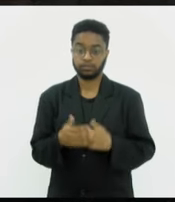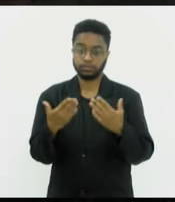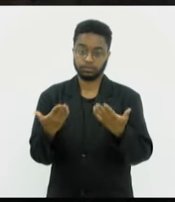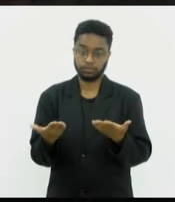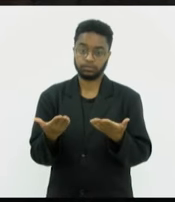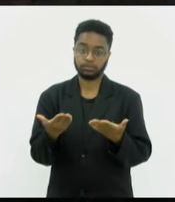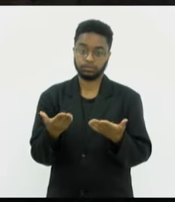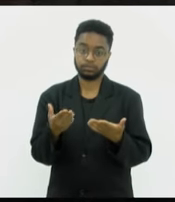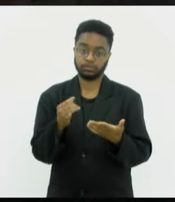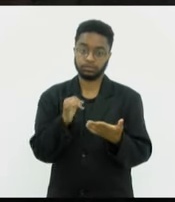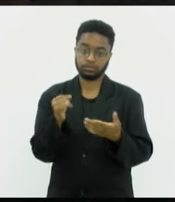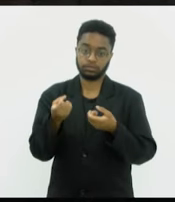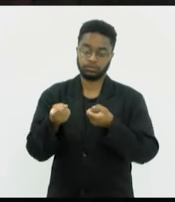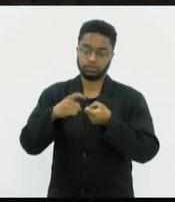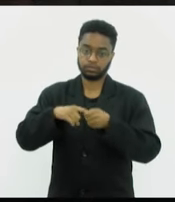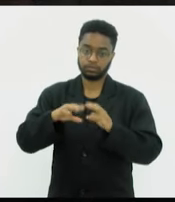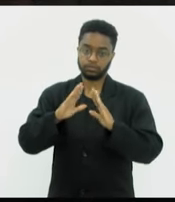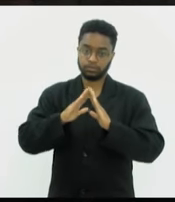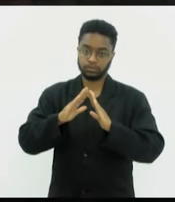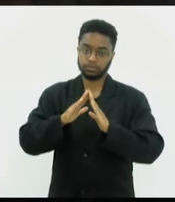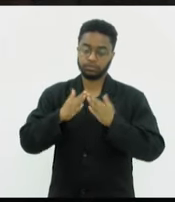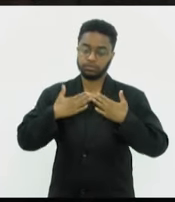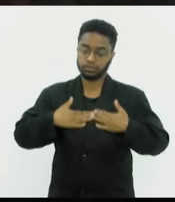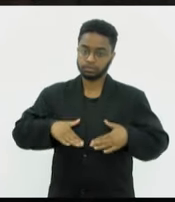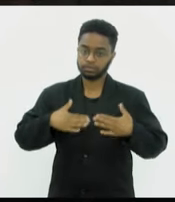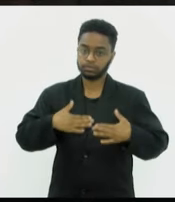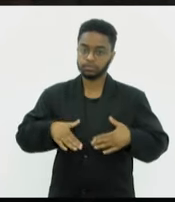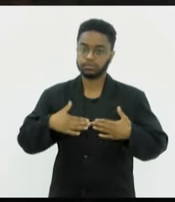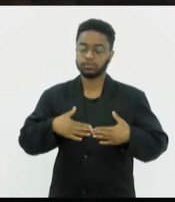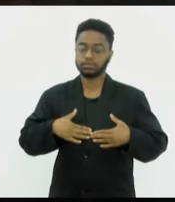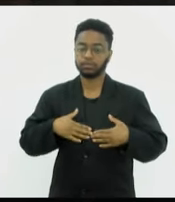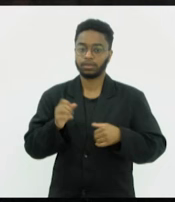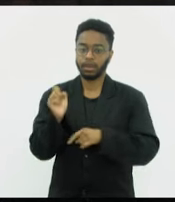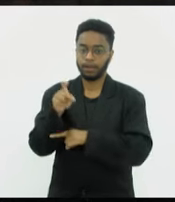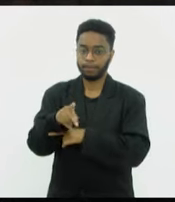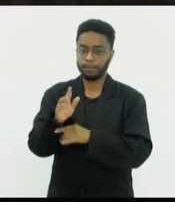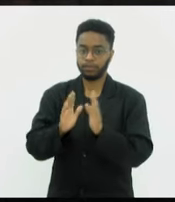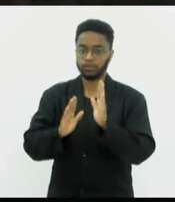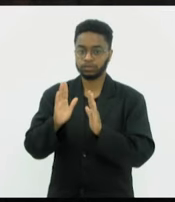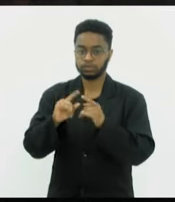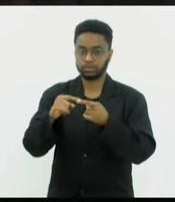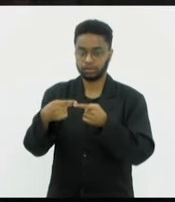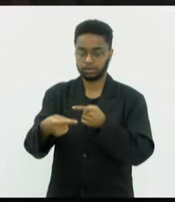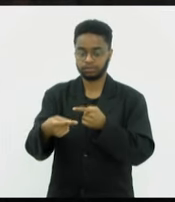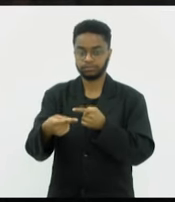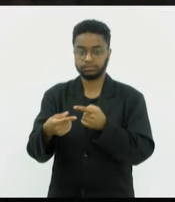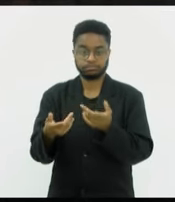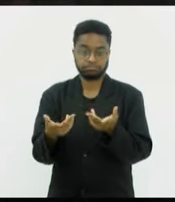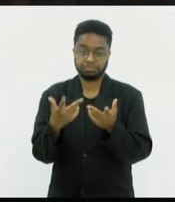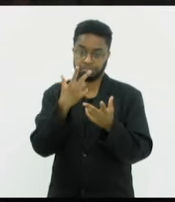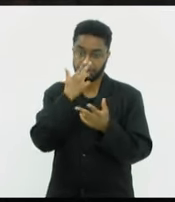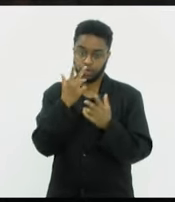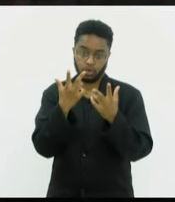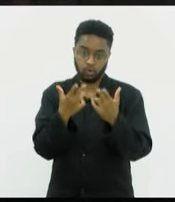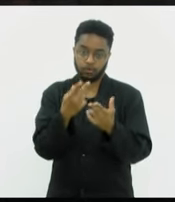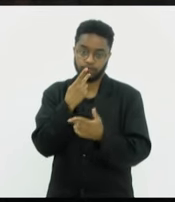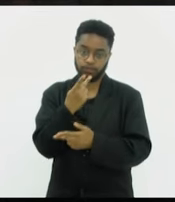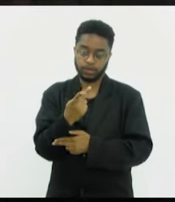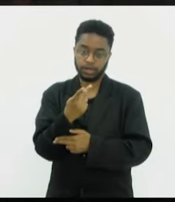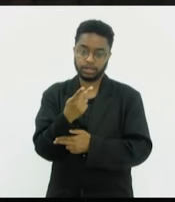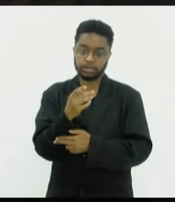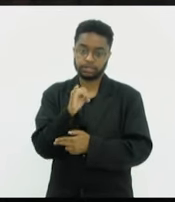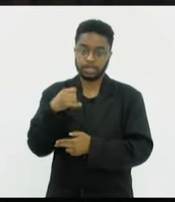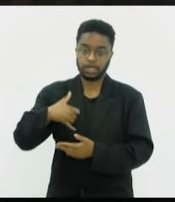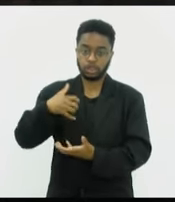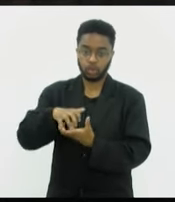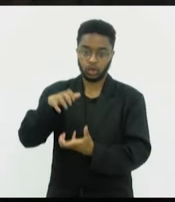forem para o seu descanso, para a sua aposentadoria. É a mesma coisa que você pegar um senhor de idade